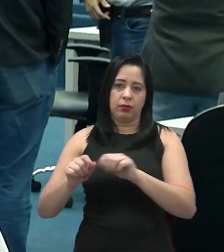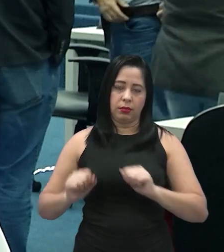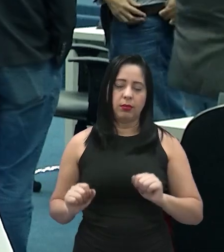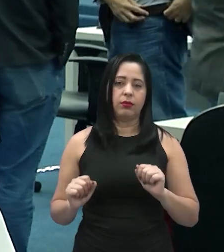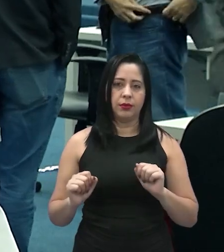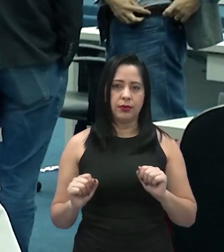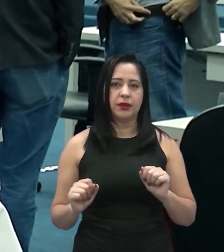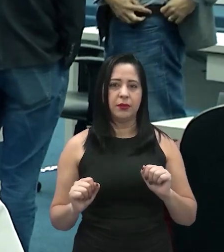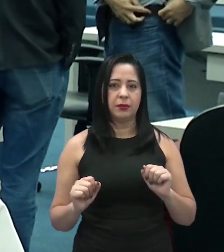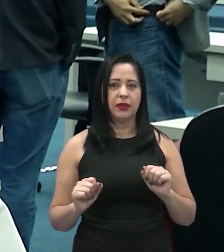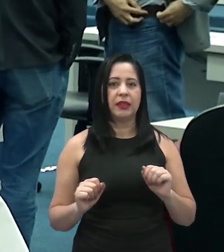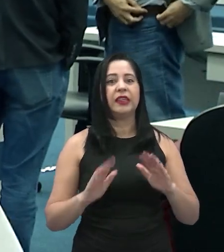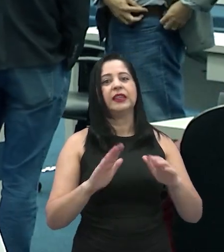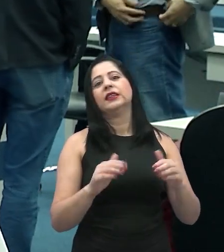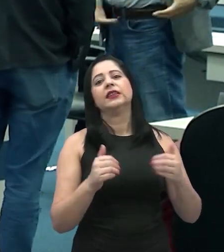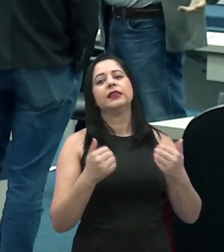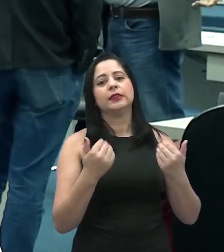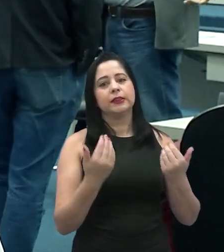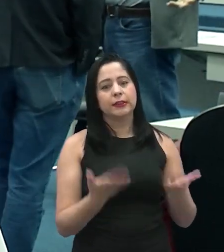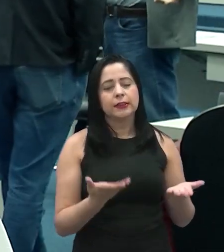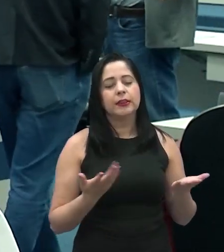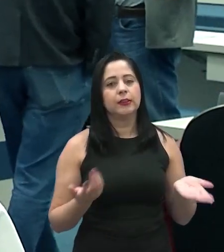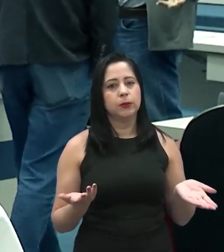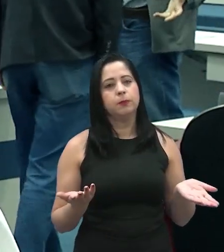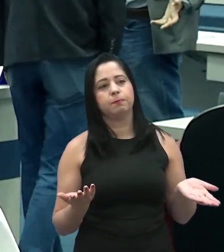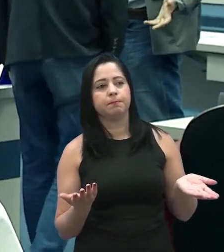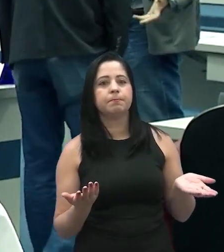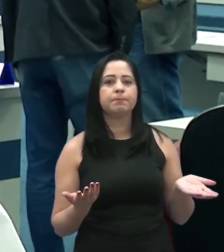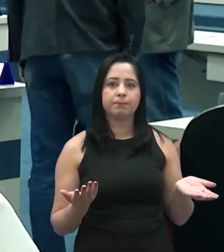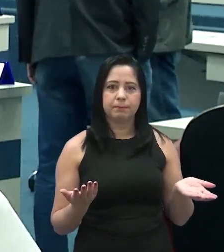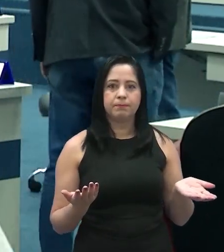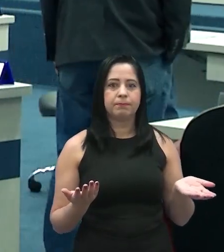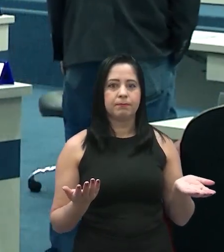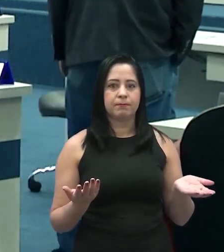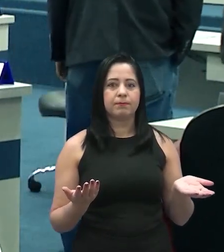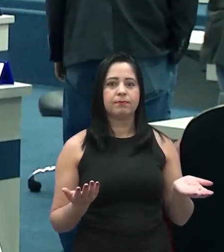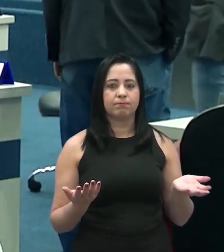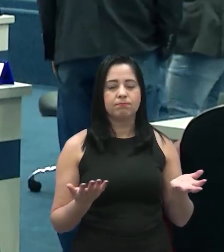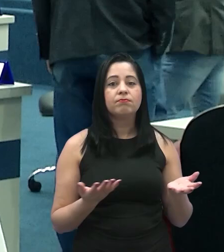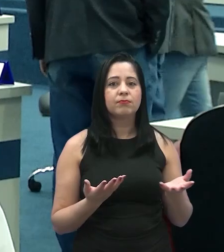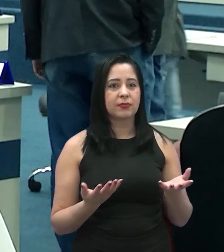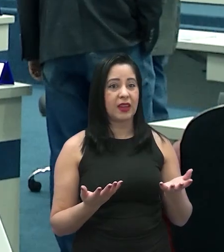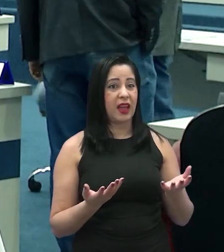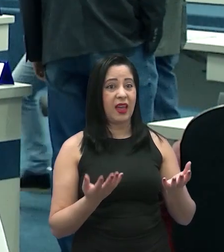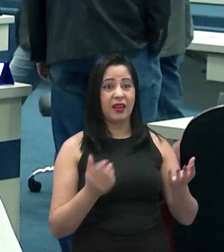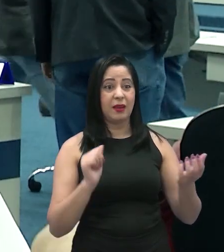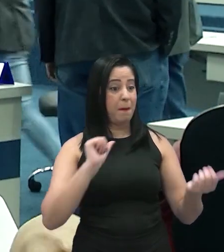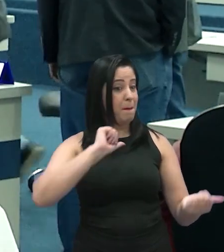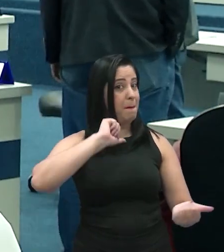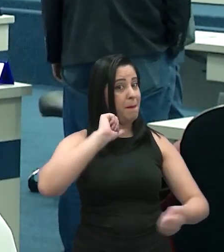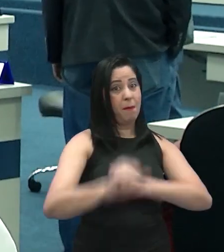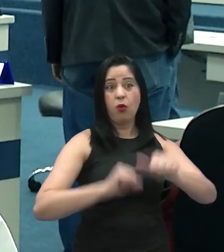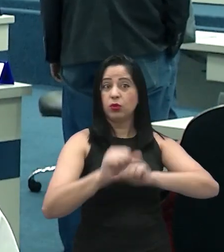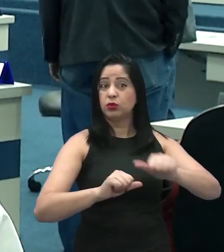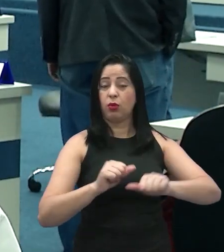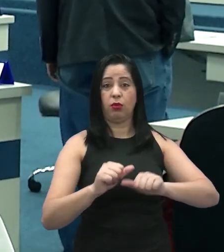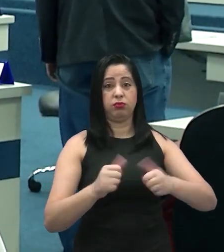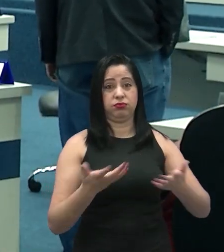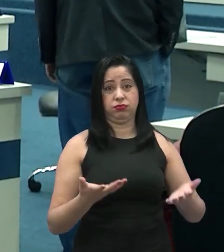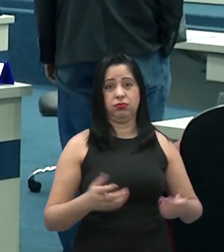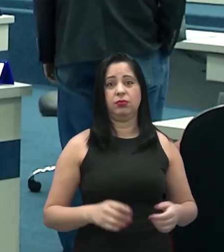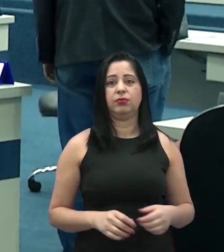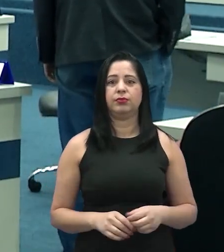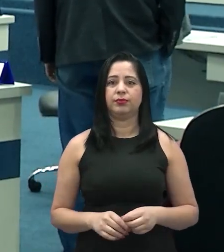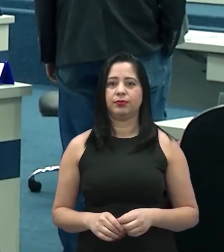que houve aí, em função de uma praça, né, uma mudança brusca para